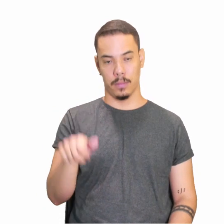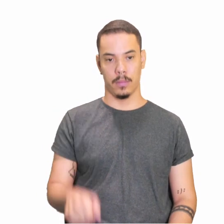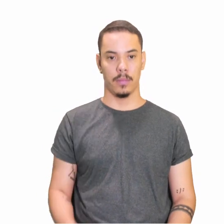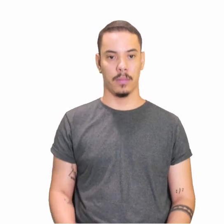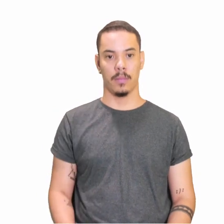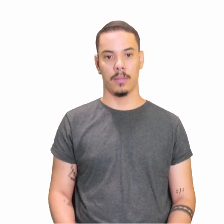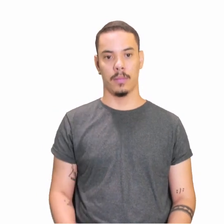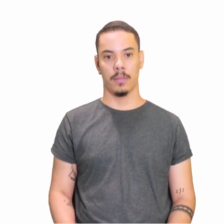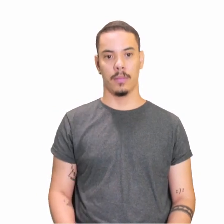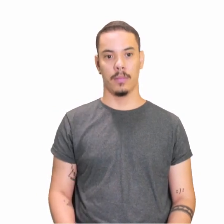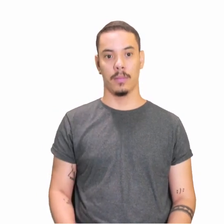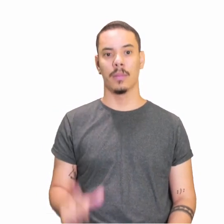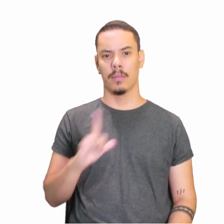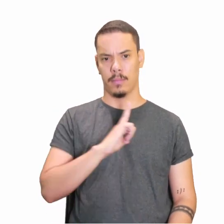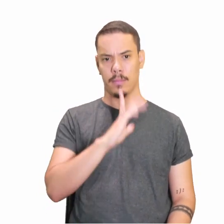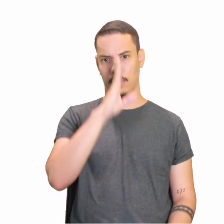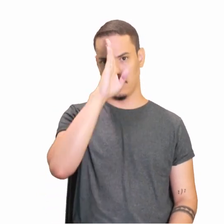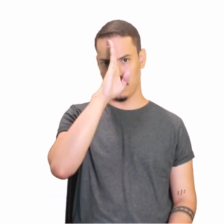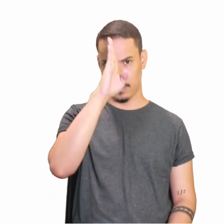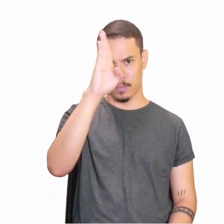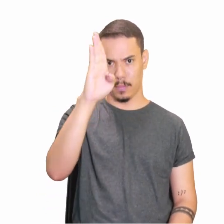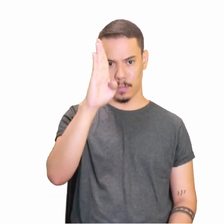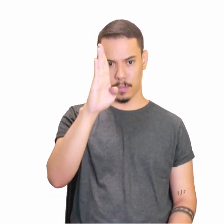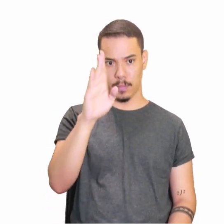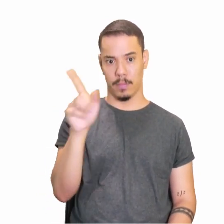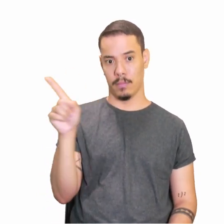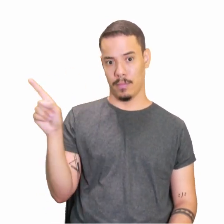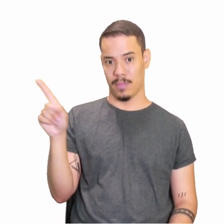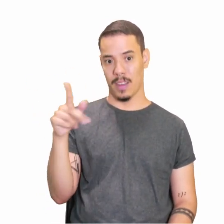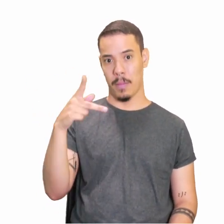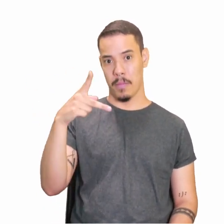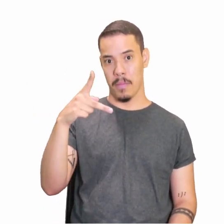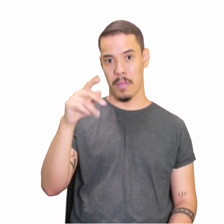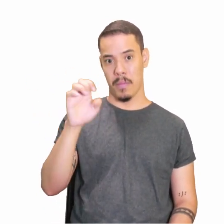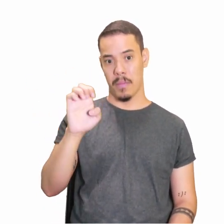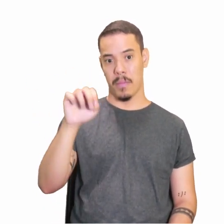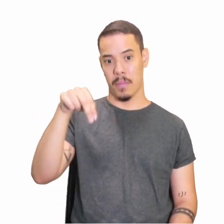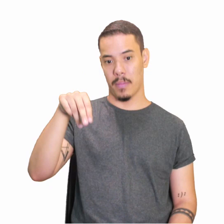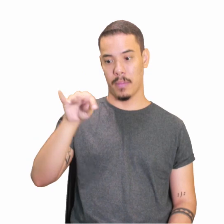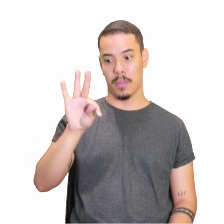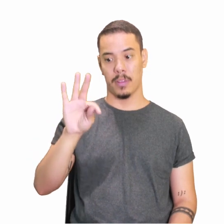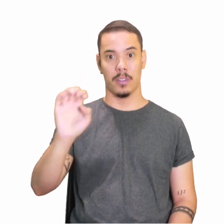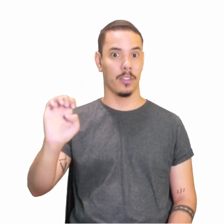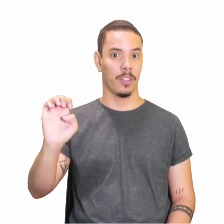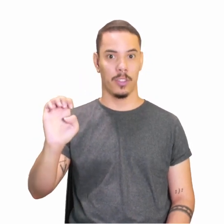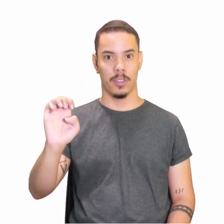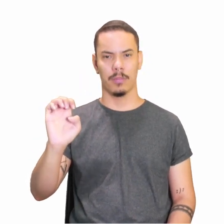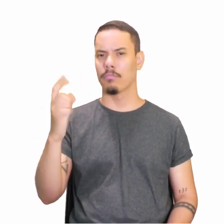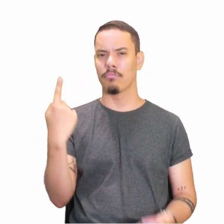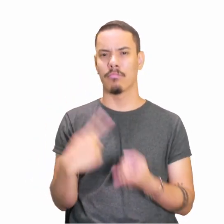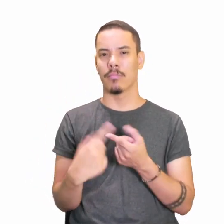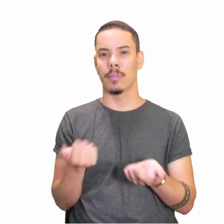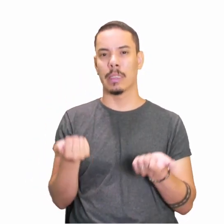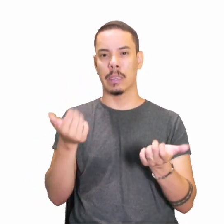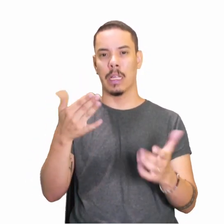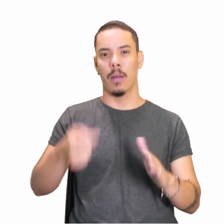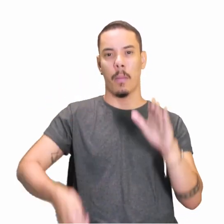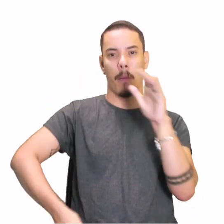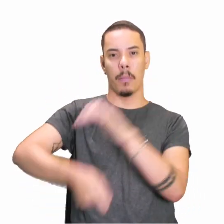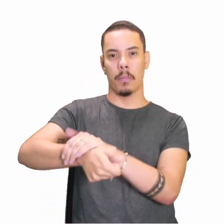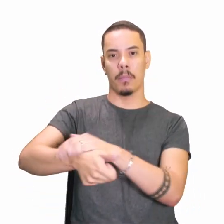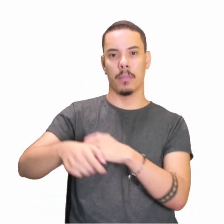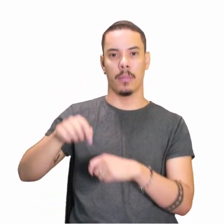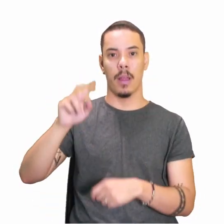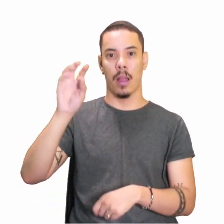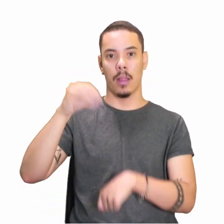lá, nós temos em destaque aí, né? As letras iniciais, que é para te dar já esse macete. Falou